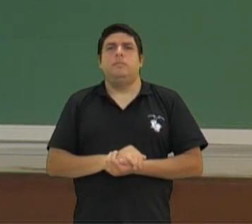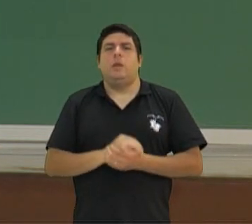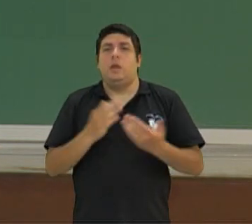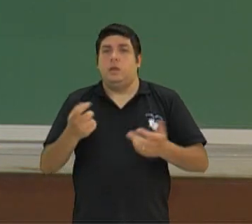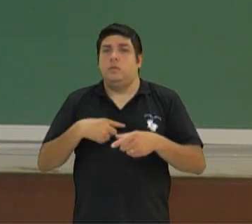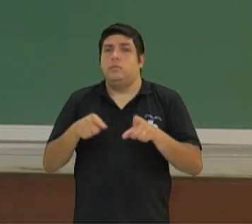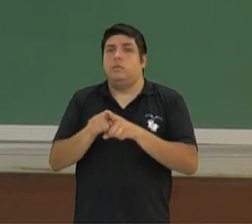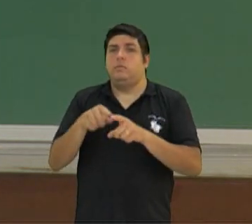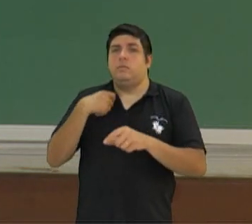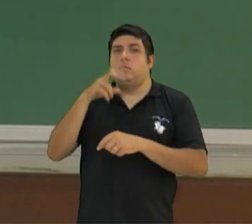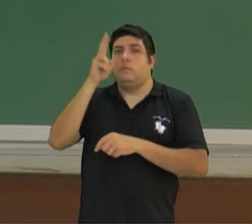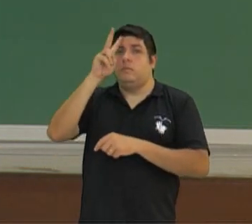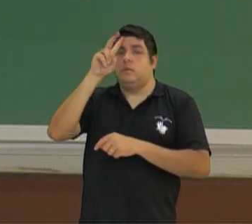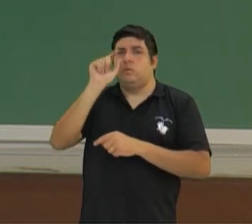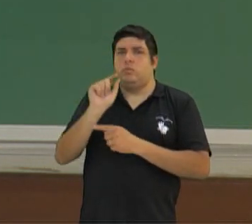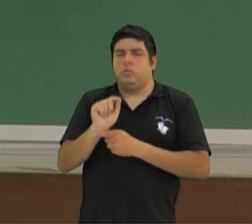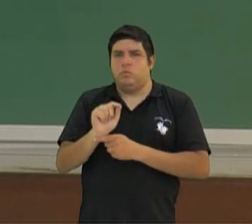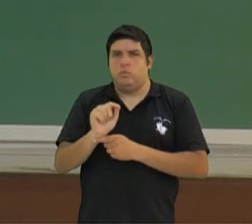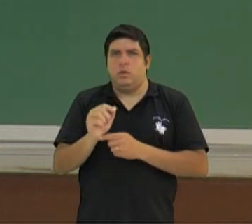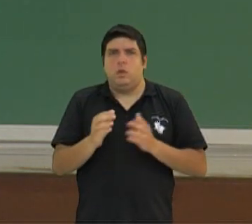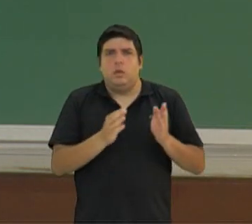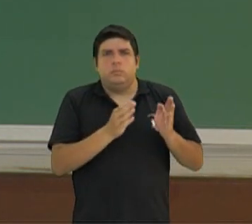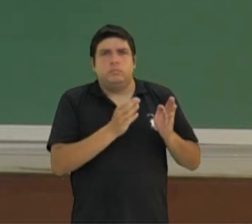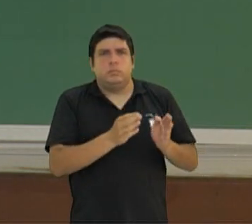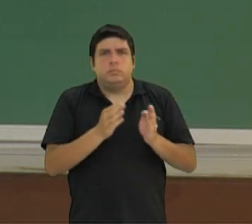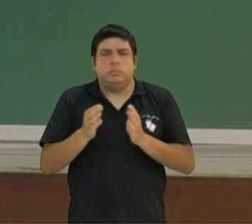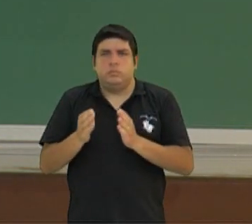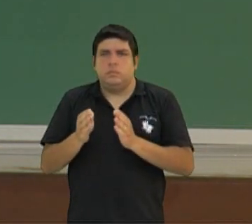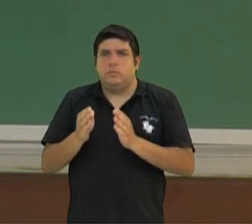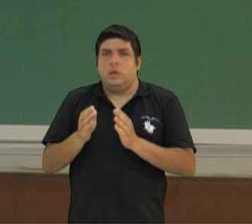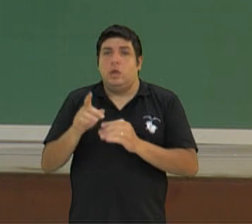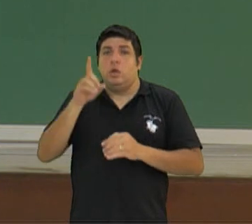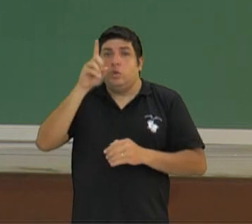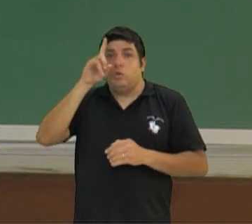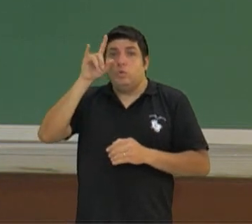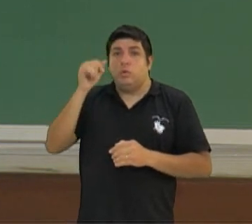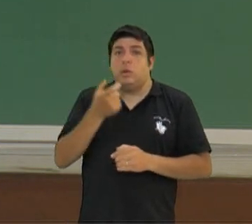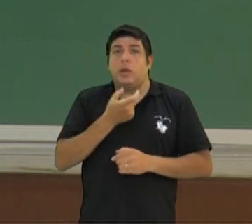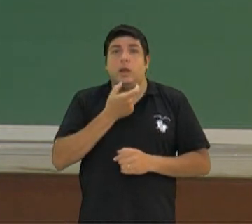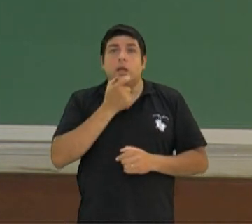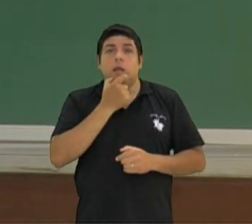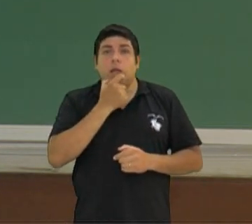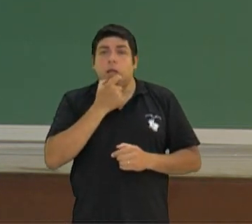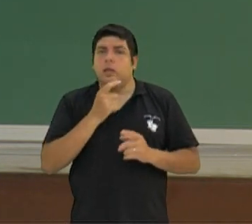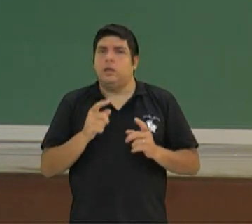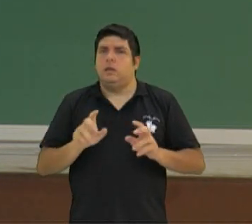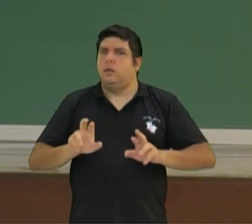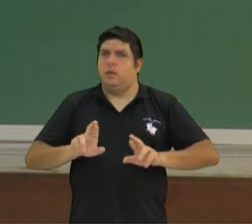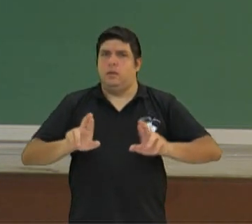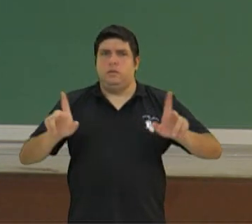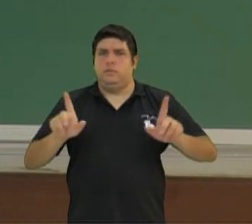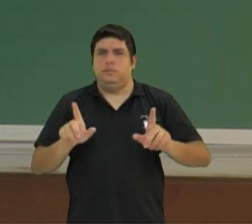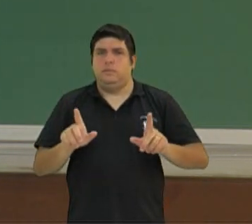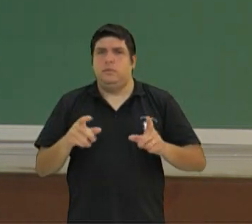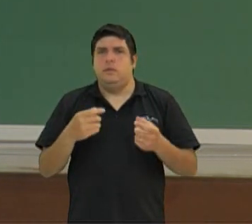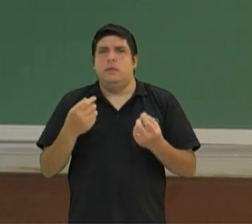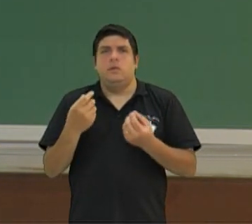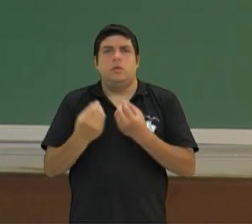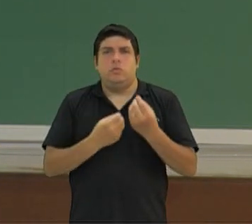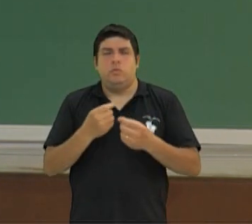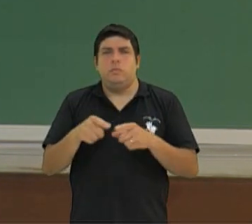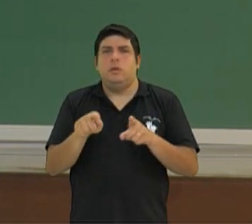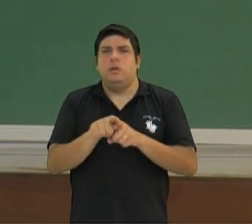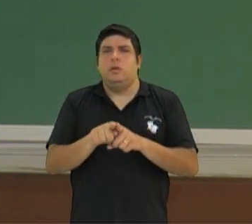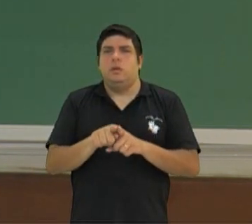gente lembrar que a ordem da data na língua inglesa, ela é diferente, né? Inclusive, a